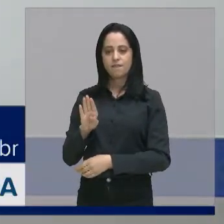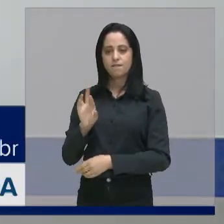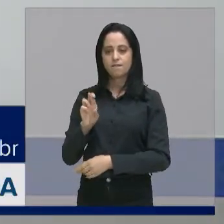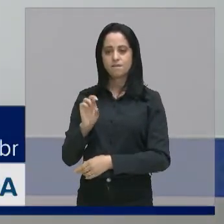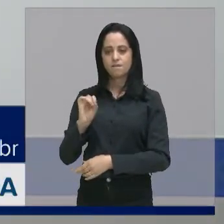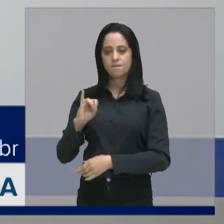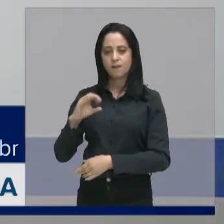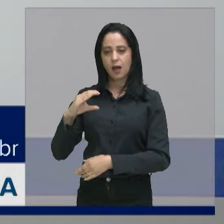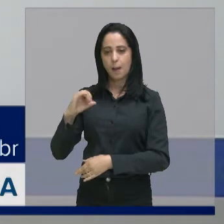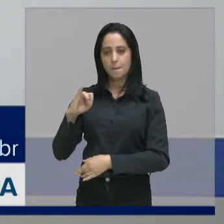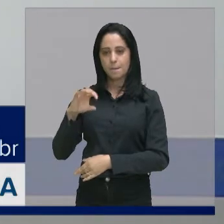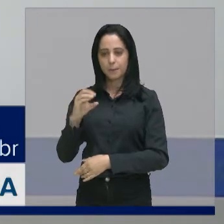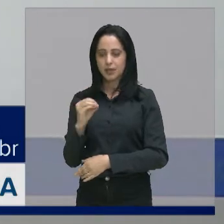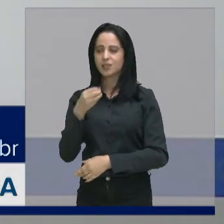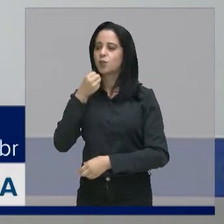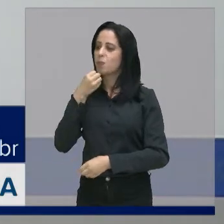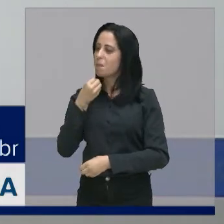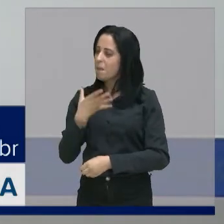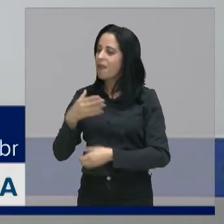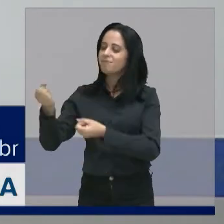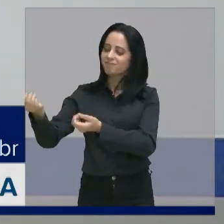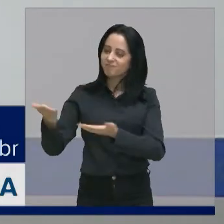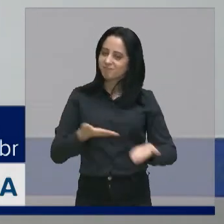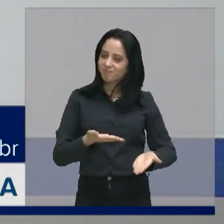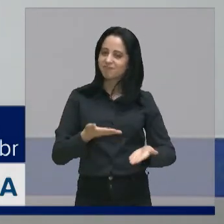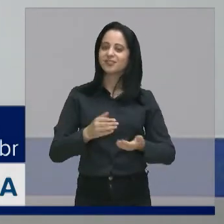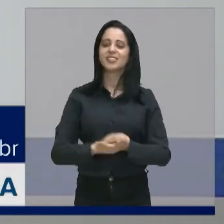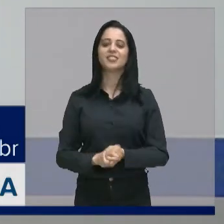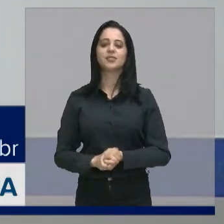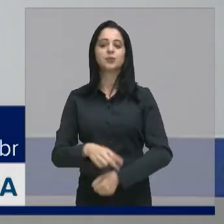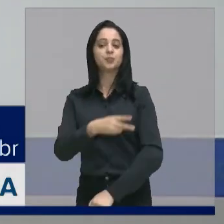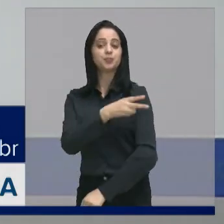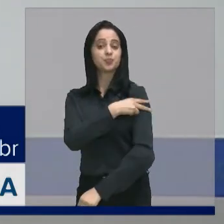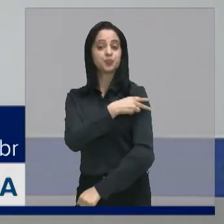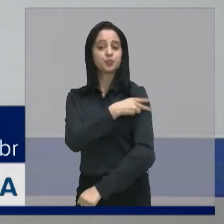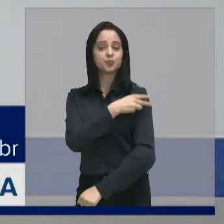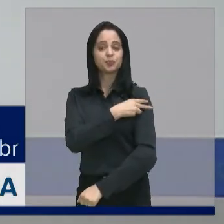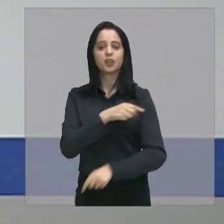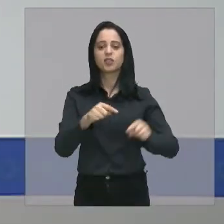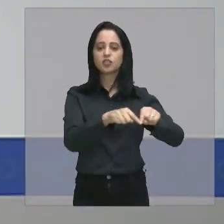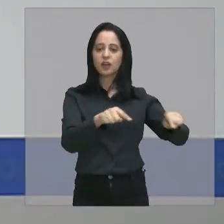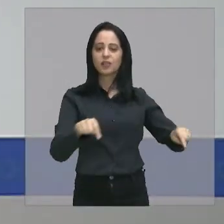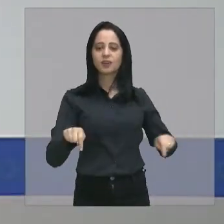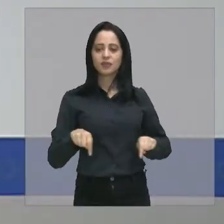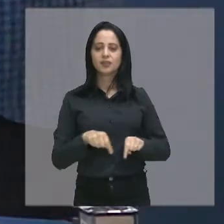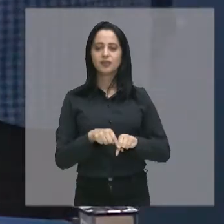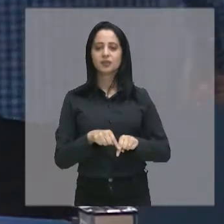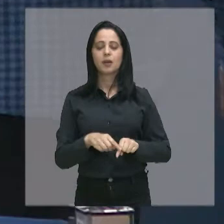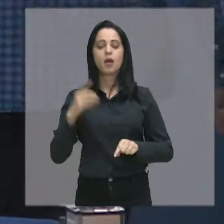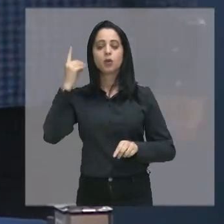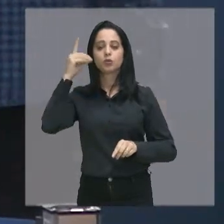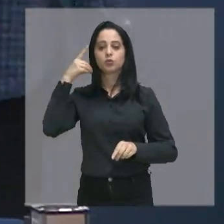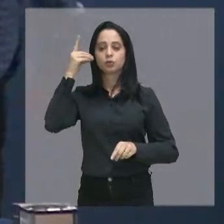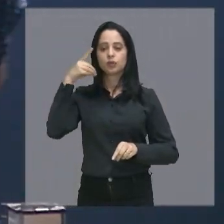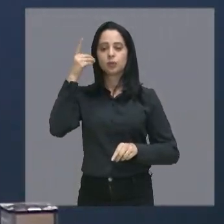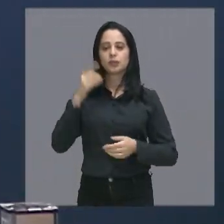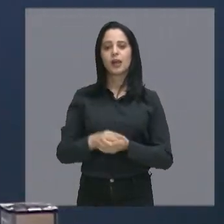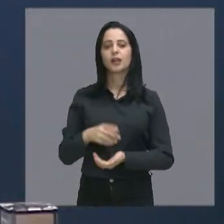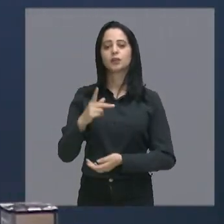seja bem-vindo. Chefe de gabinete, o deputado estadual, padre Afonso Lobato. E